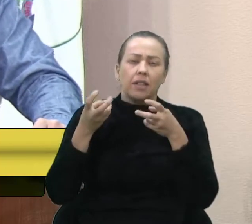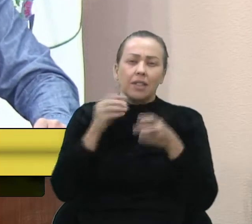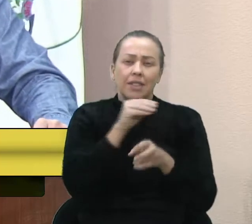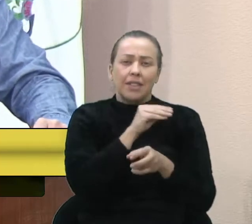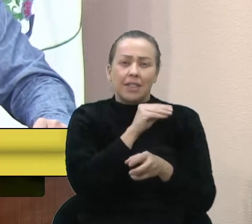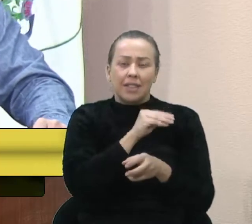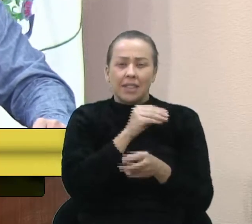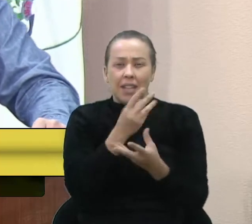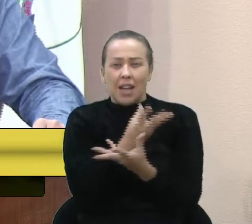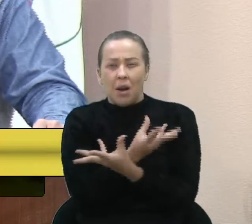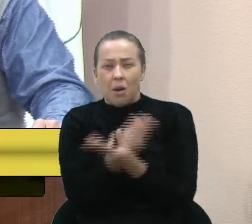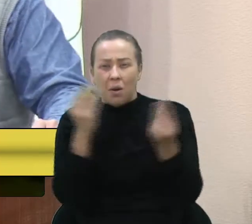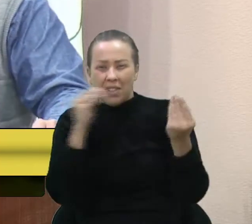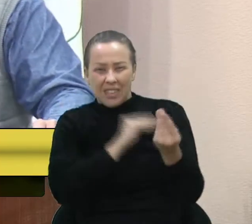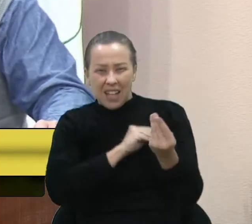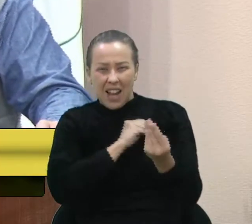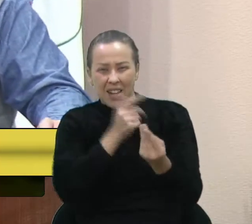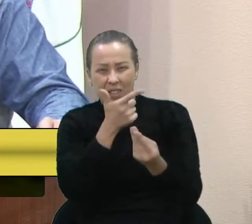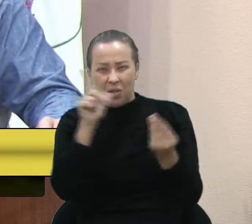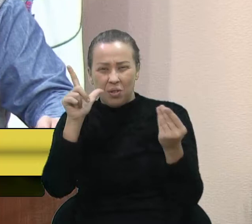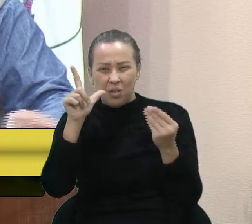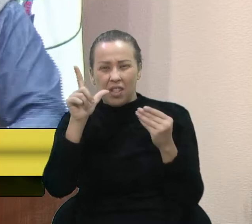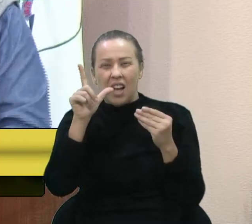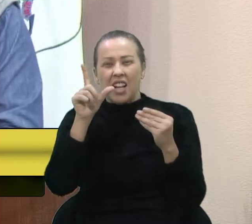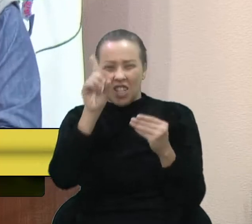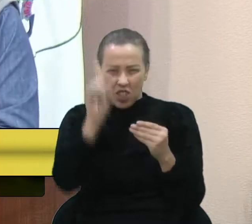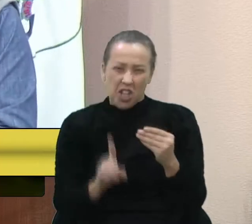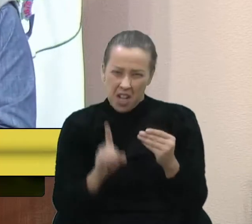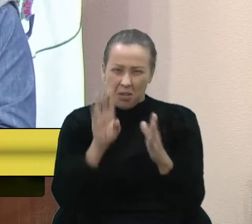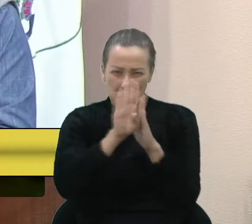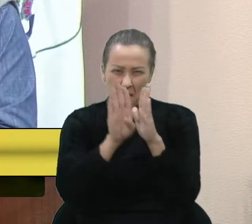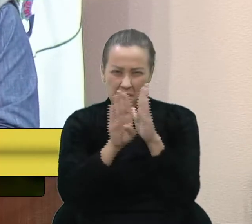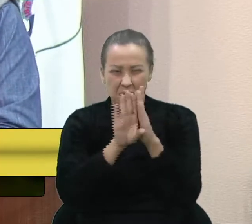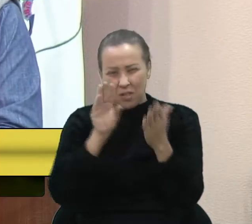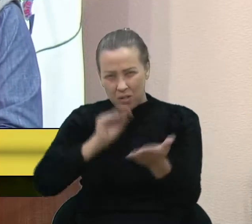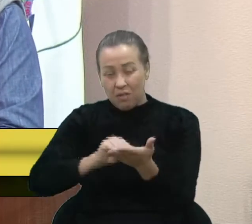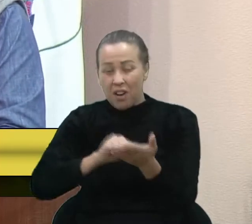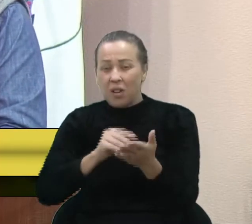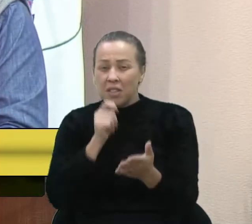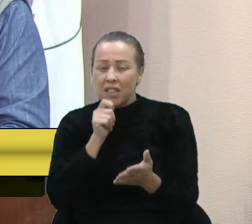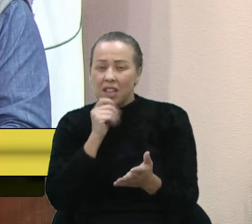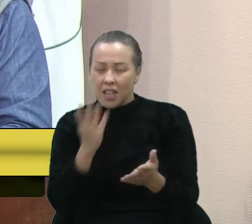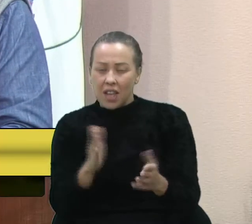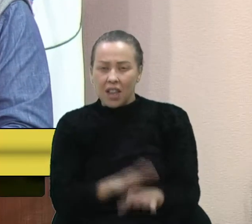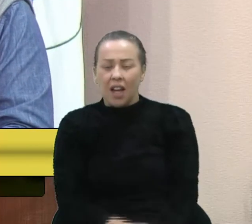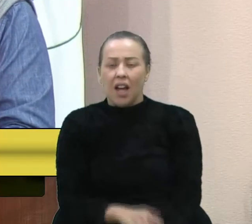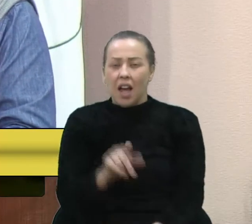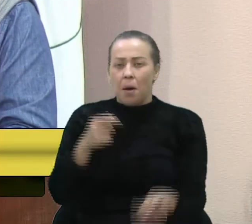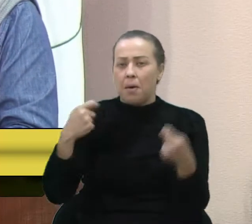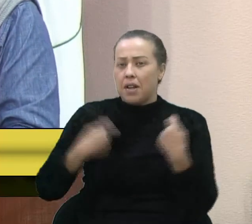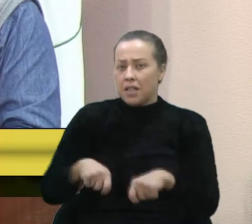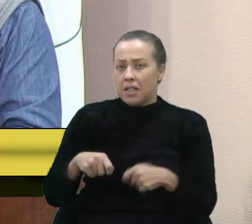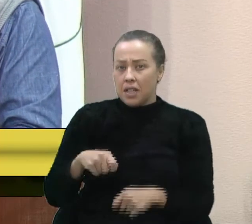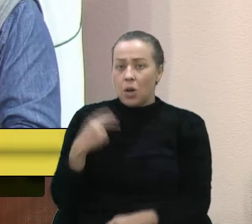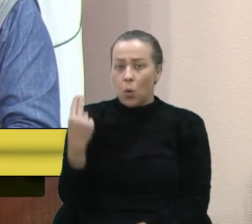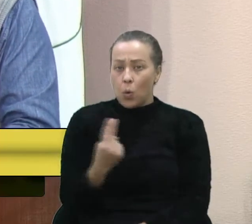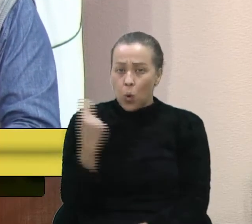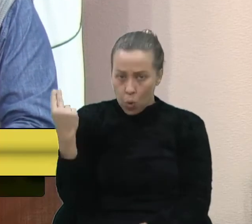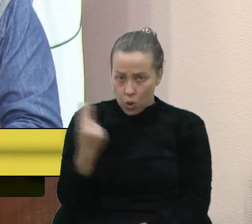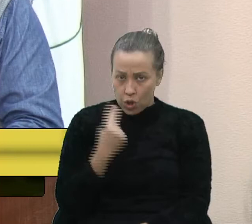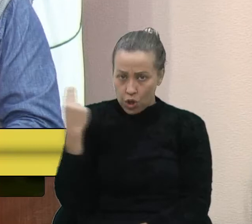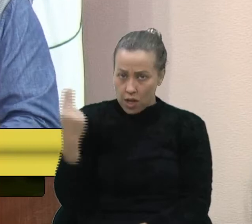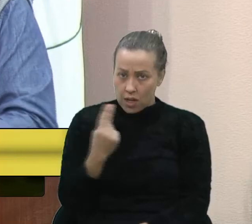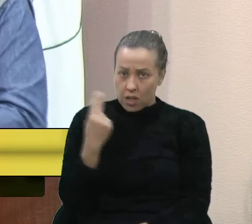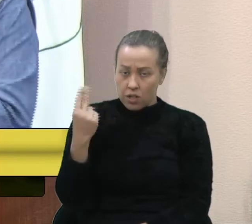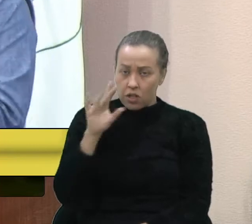dos seus vales e outros direitos, né, que essas pessoas têm. Então, é uma necessidade urgente de que